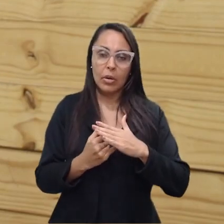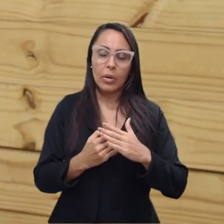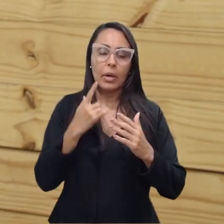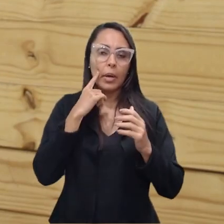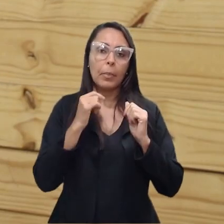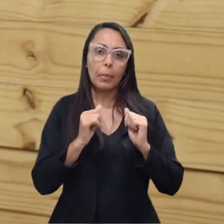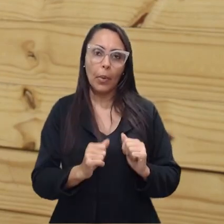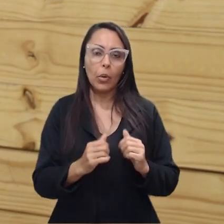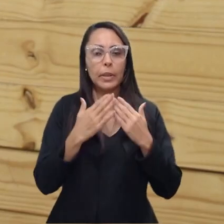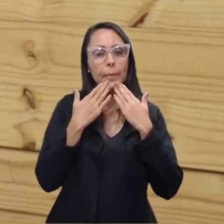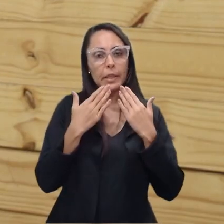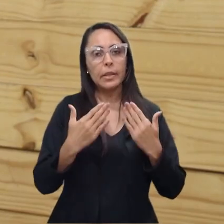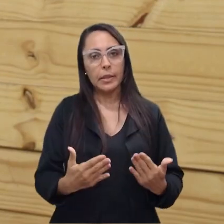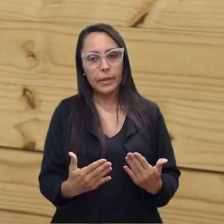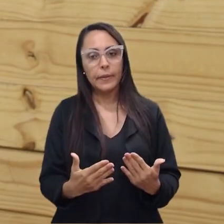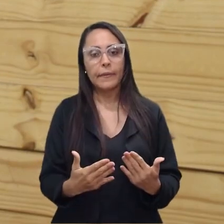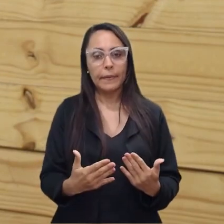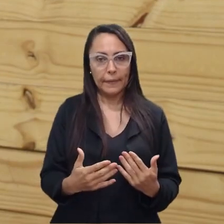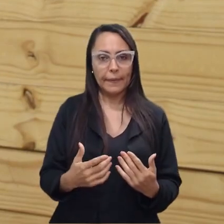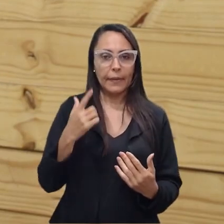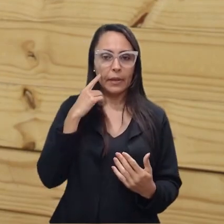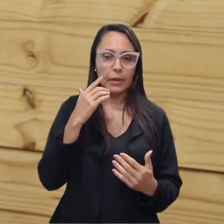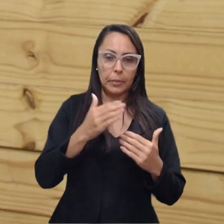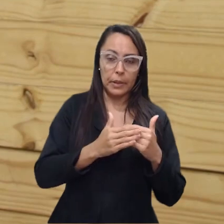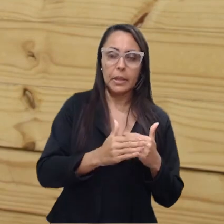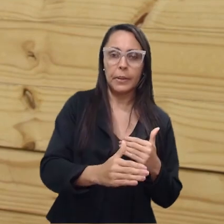instituição, né, pode pedir, naquela instituição de